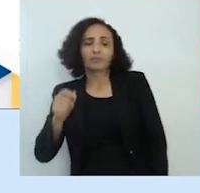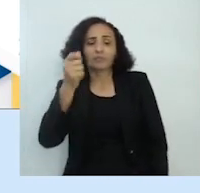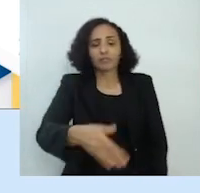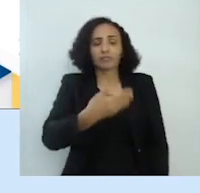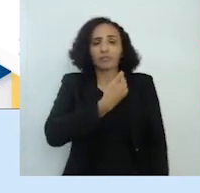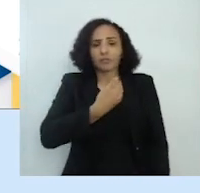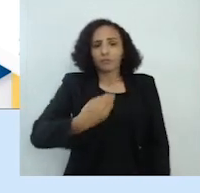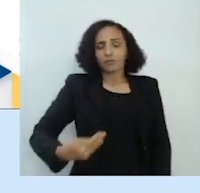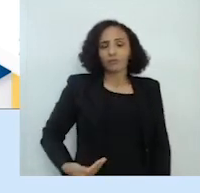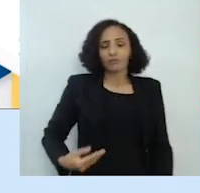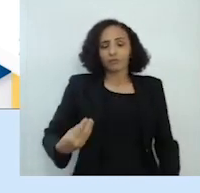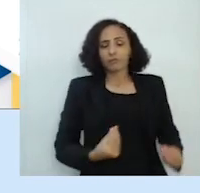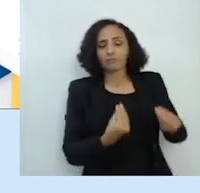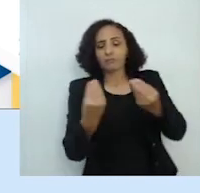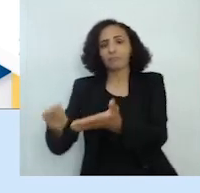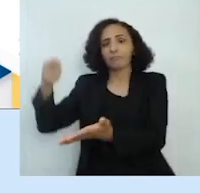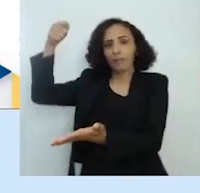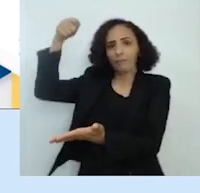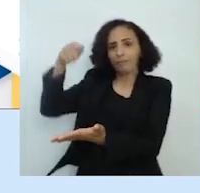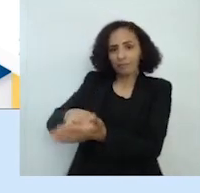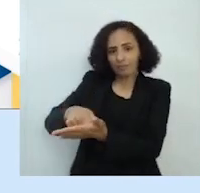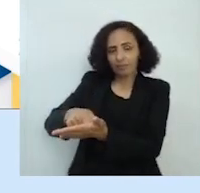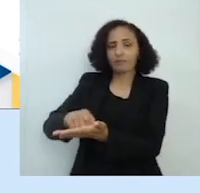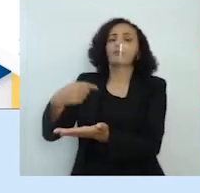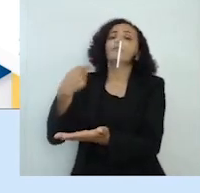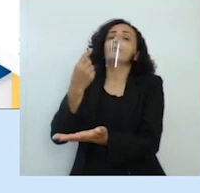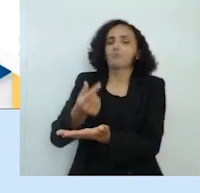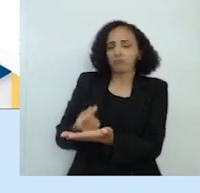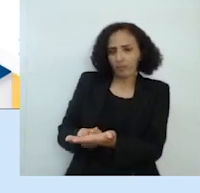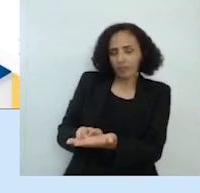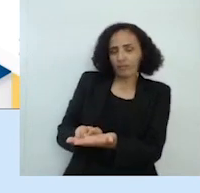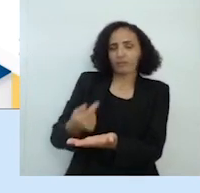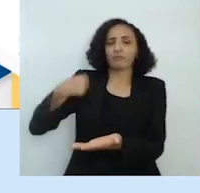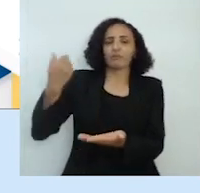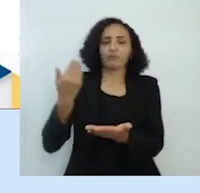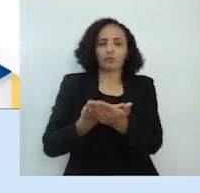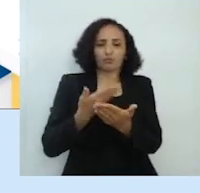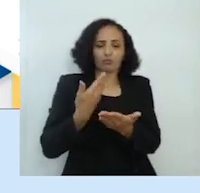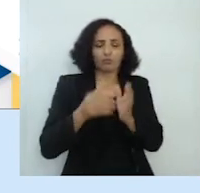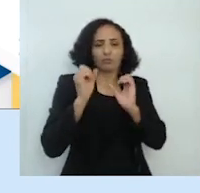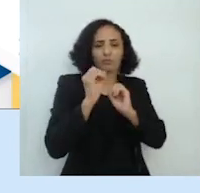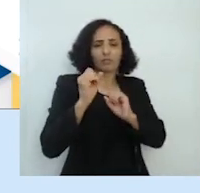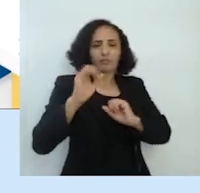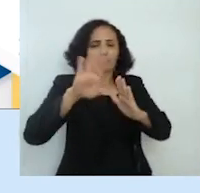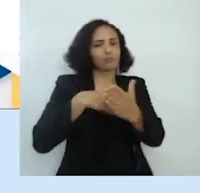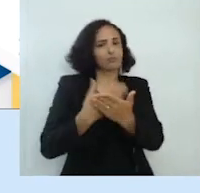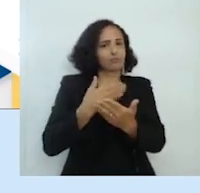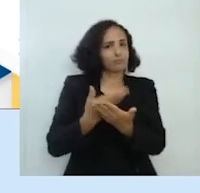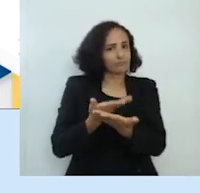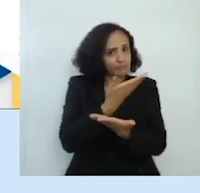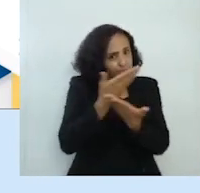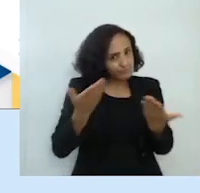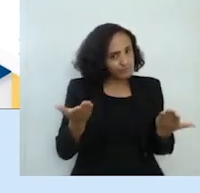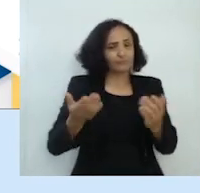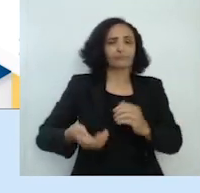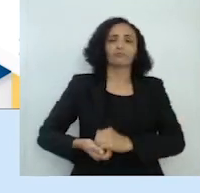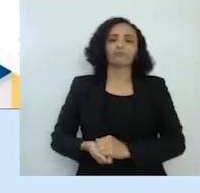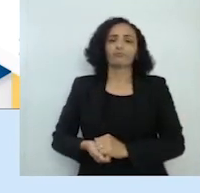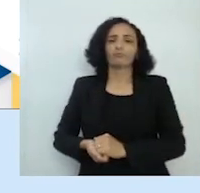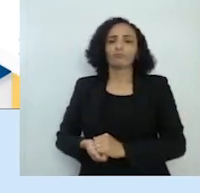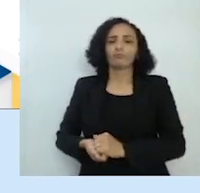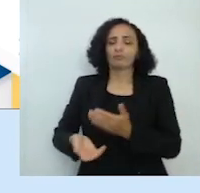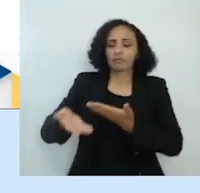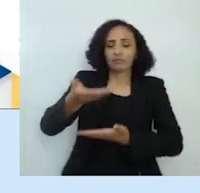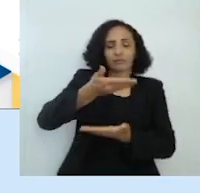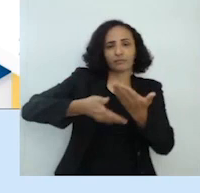Estado que está me empregando para dar aula para vocês, gravando ou na escola do que eu trabalho. Relações de trabalho são